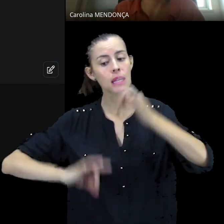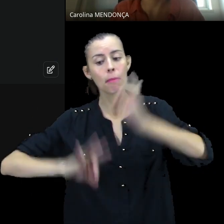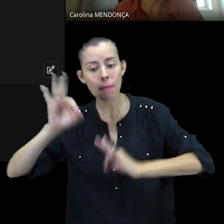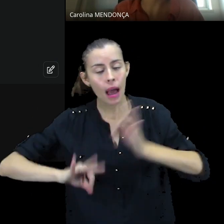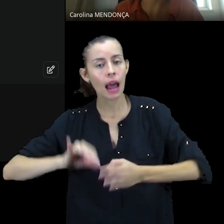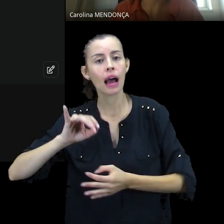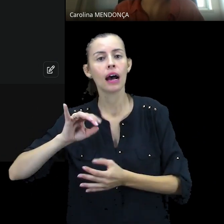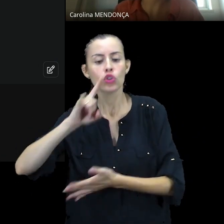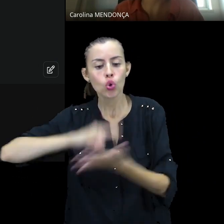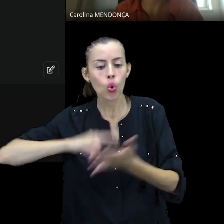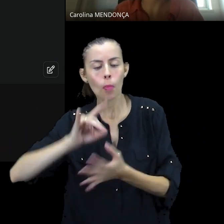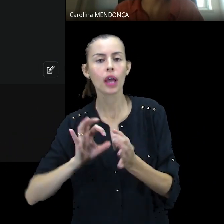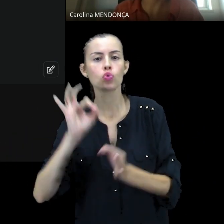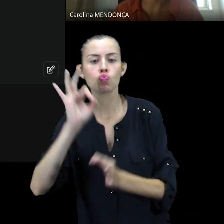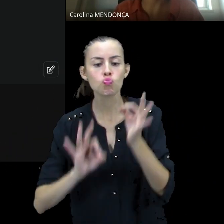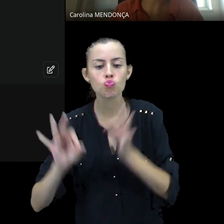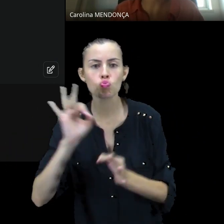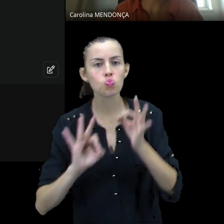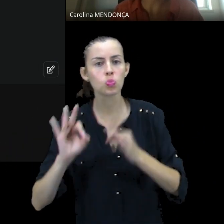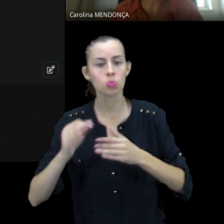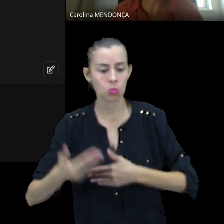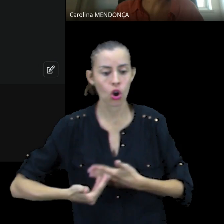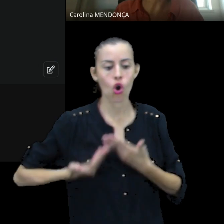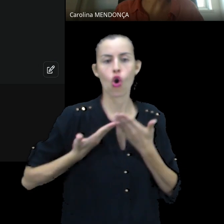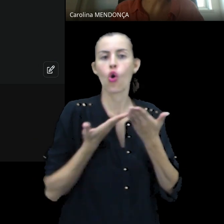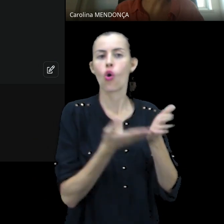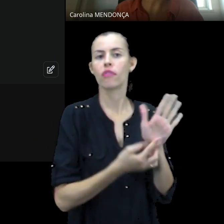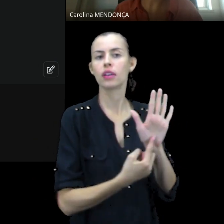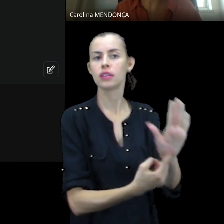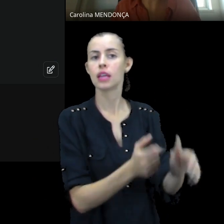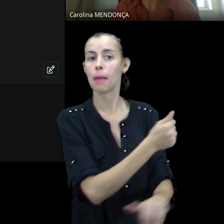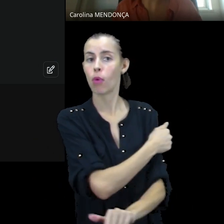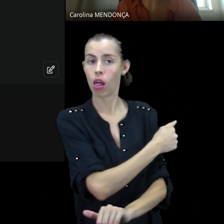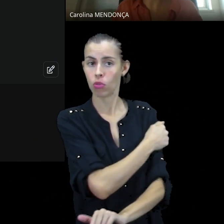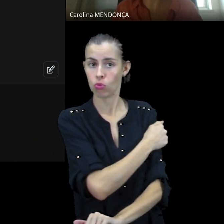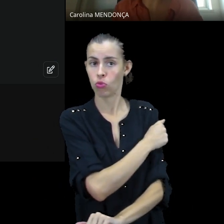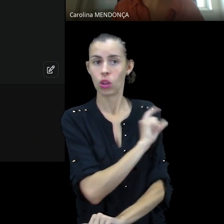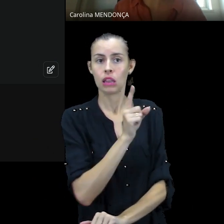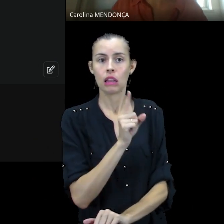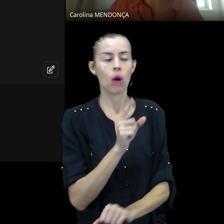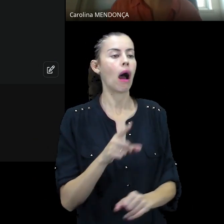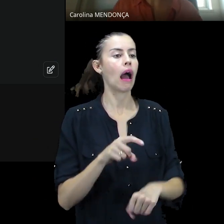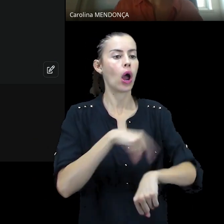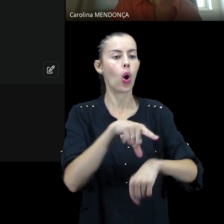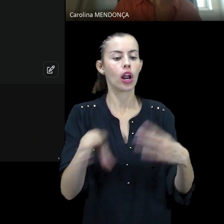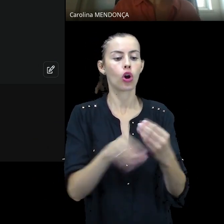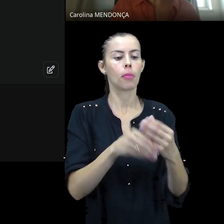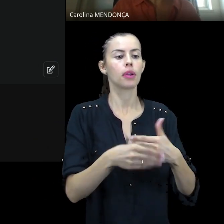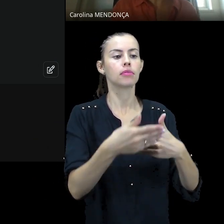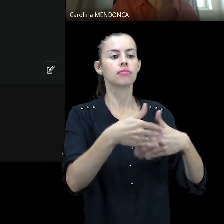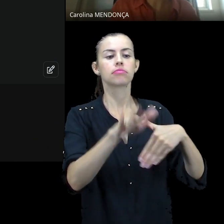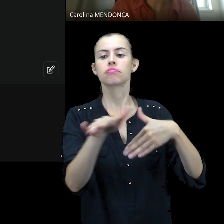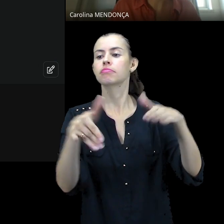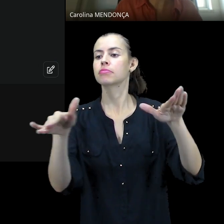valores presentes na extensão dentro do currículo do curso, ou como carga horária parcial de atividades extensionistas de livre escolha.